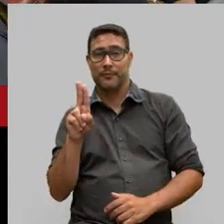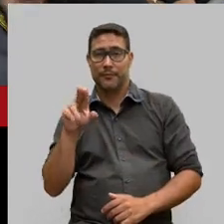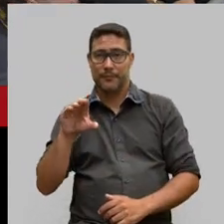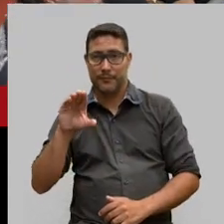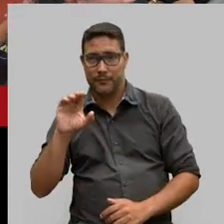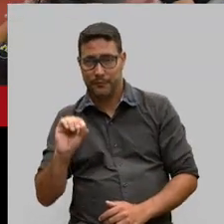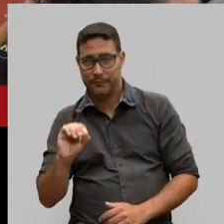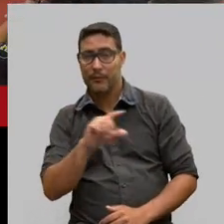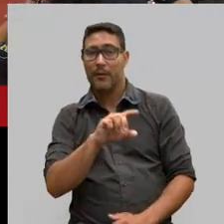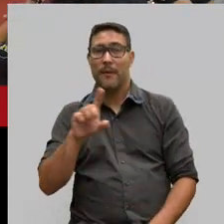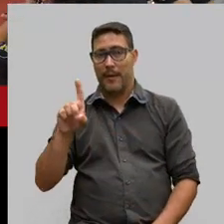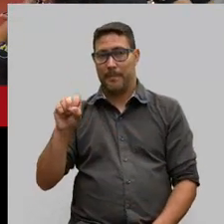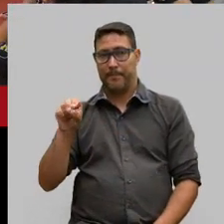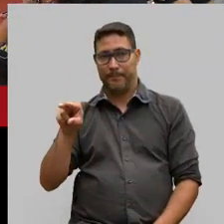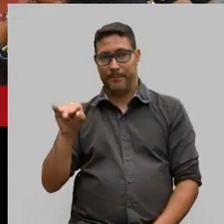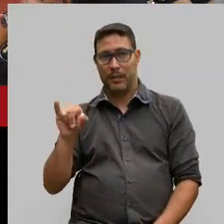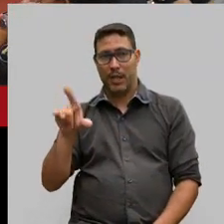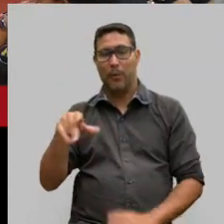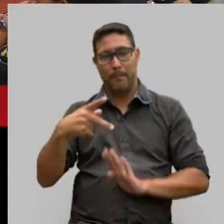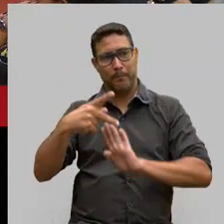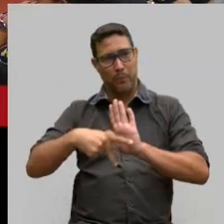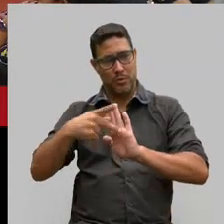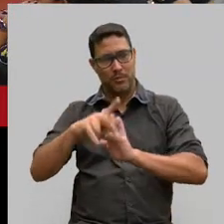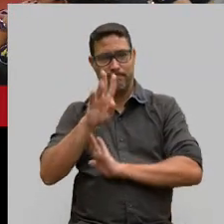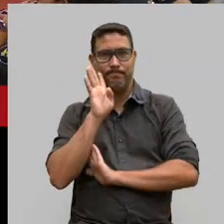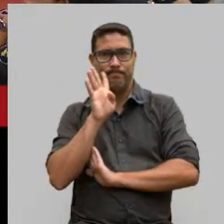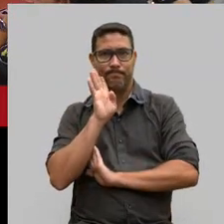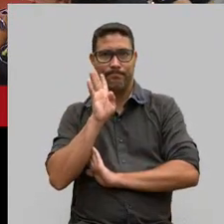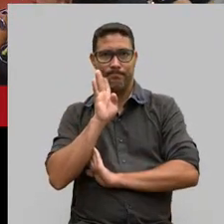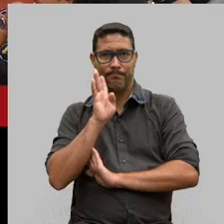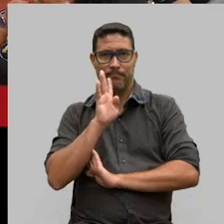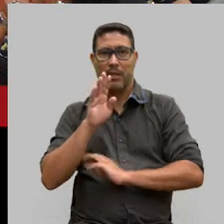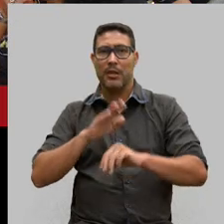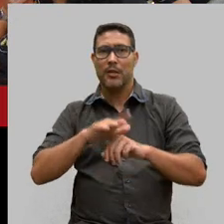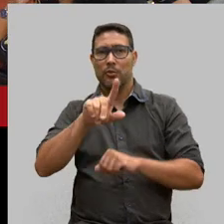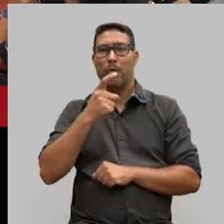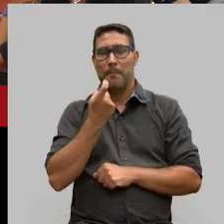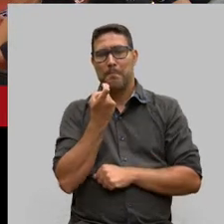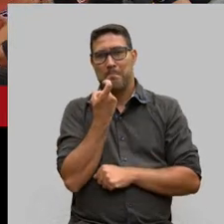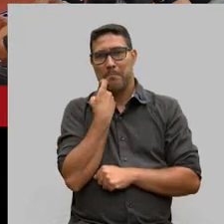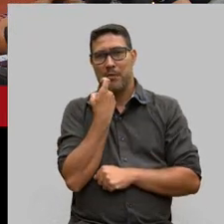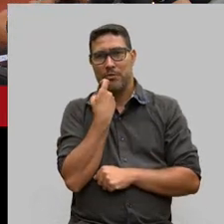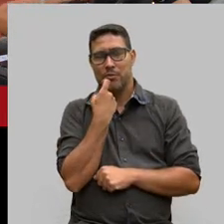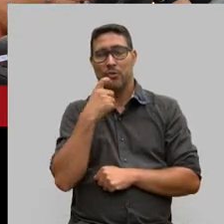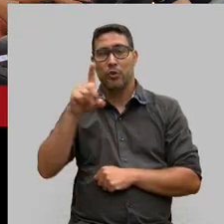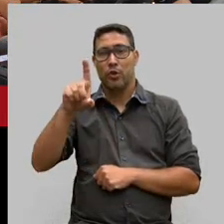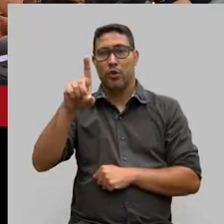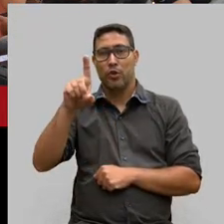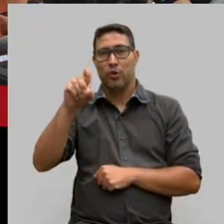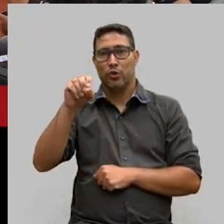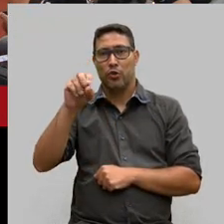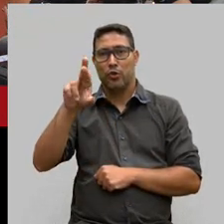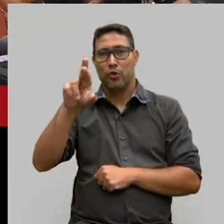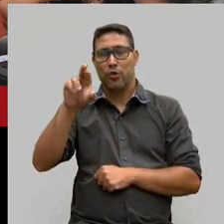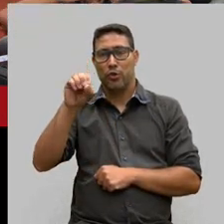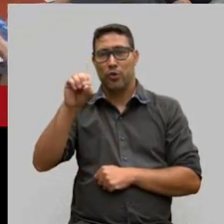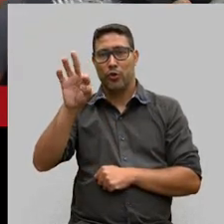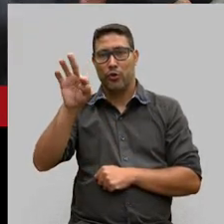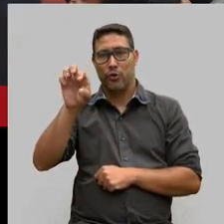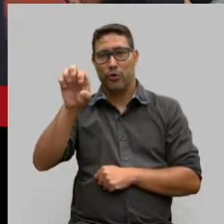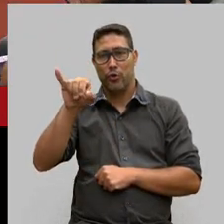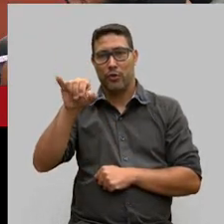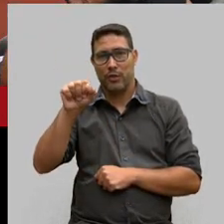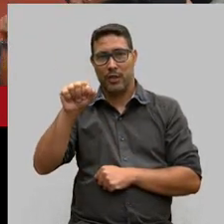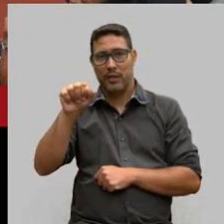eles têm um projeto muito legal que é o projeto da peixinha Doroteia vocês já ouviram falar da peixinha Doroteia muito legal O Bruno é o